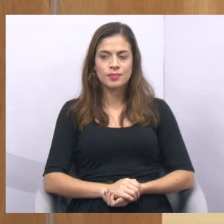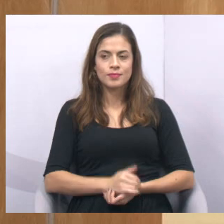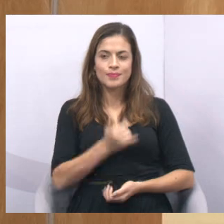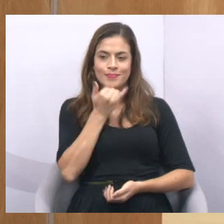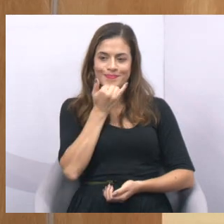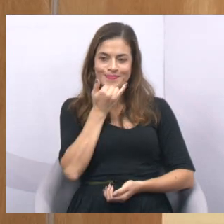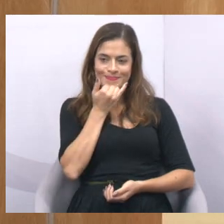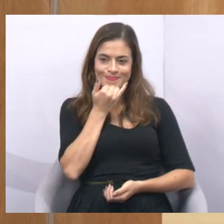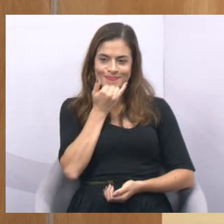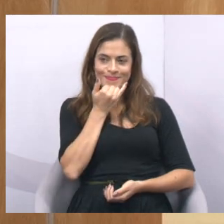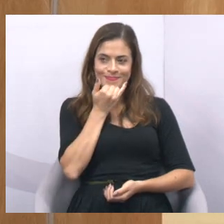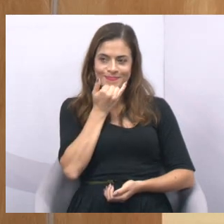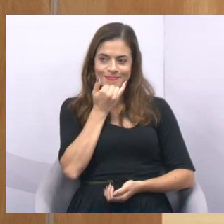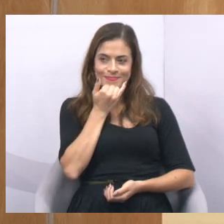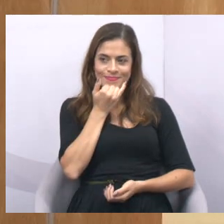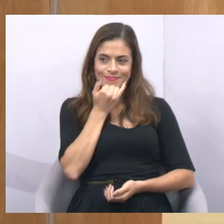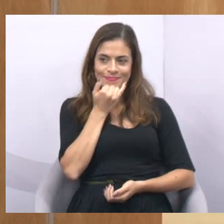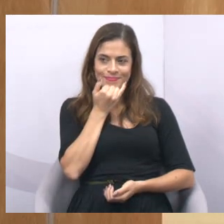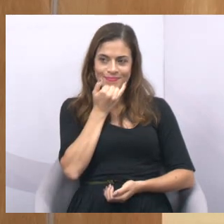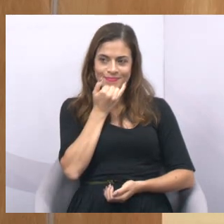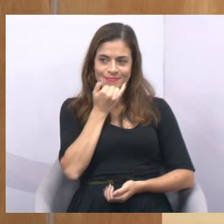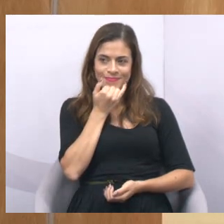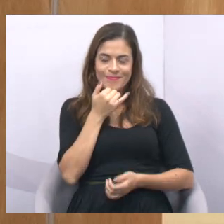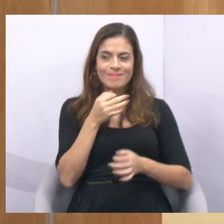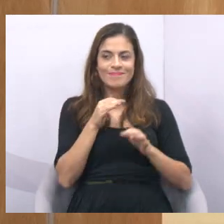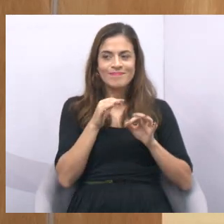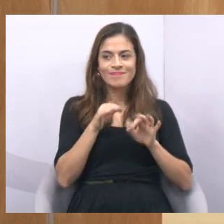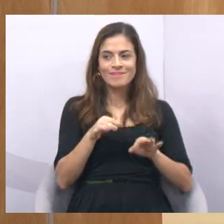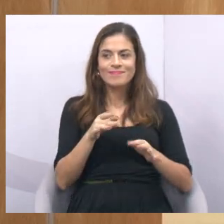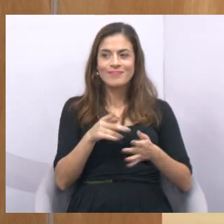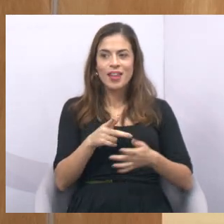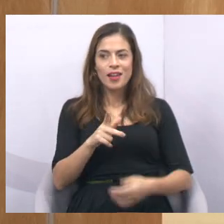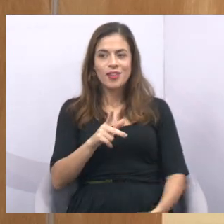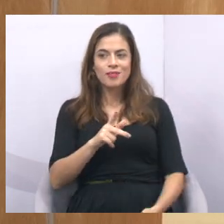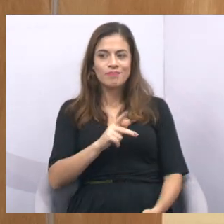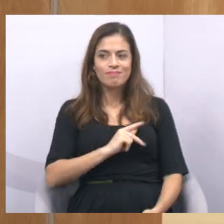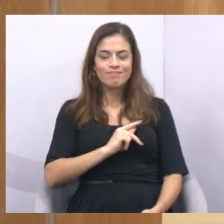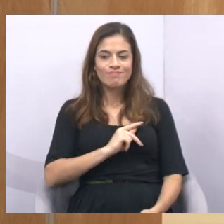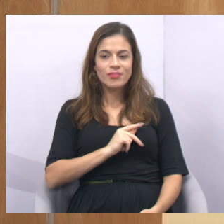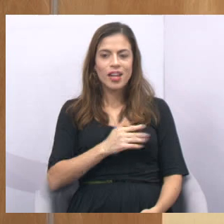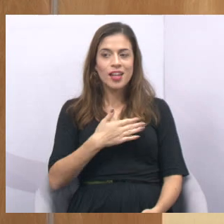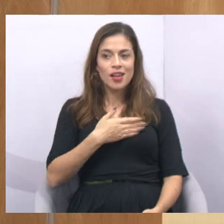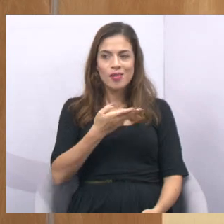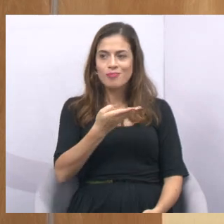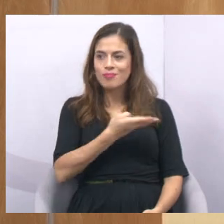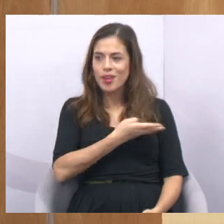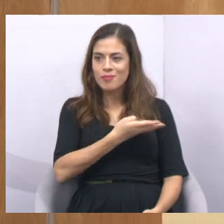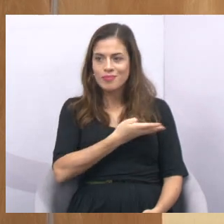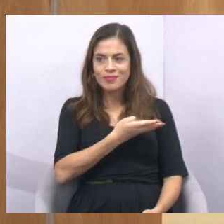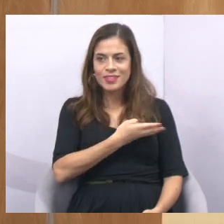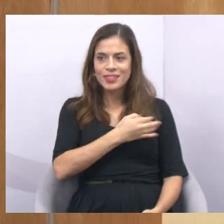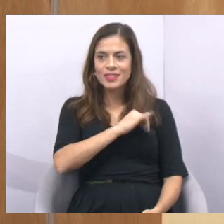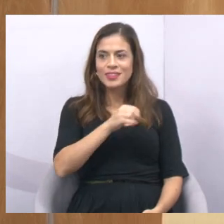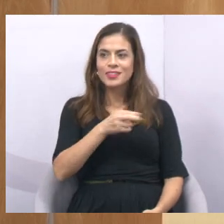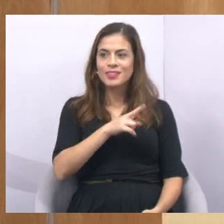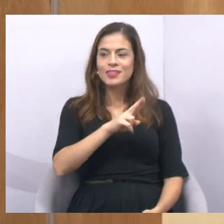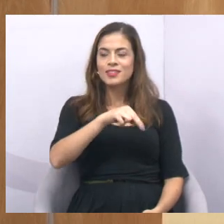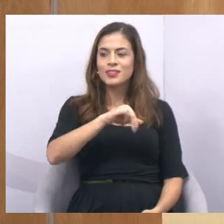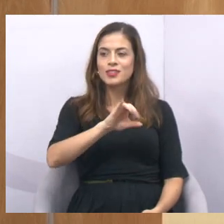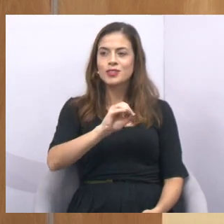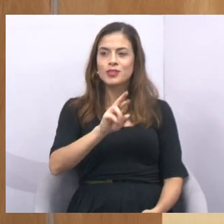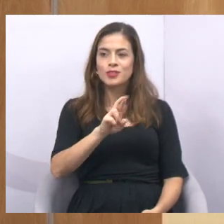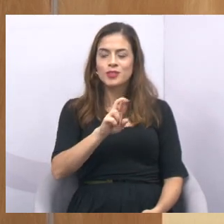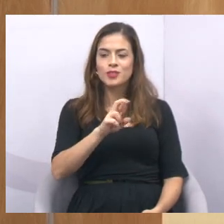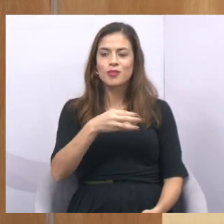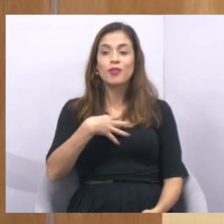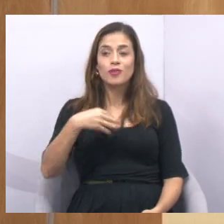Desculpa, gente, é que realmente é uma questão pessoal, né? Sou muito amigo do Júnior, filho do